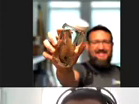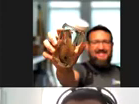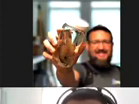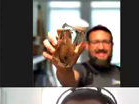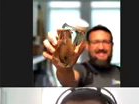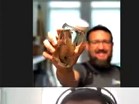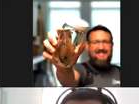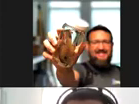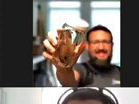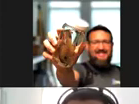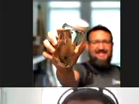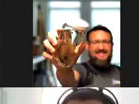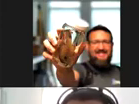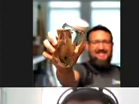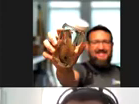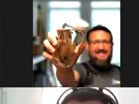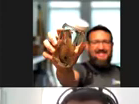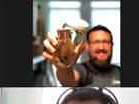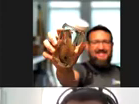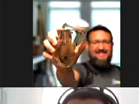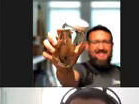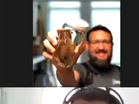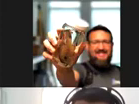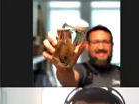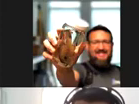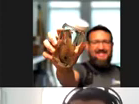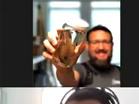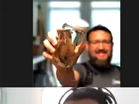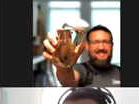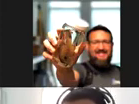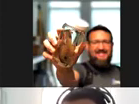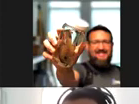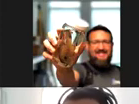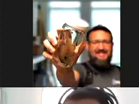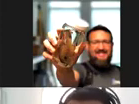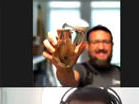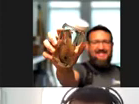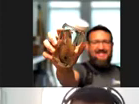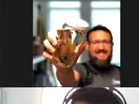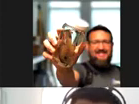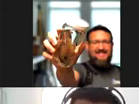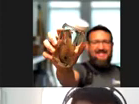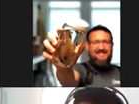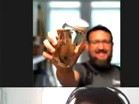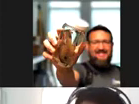vão colonizar essa área. Isso vai estar mais relacionado à capacidade abiótica do indivíduo de colonizar aquela